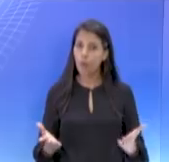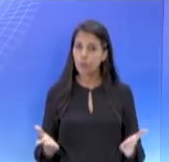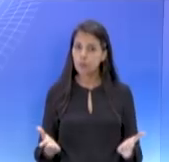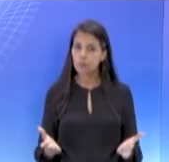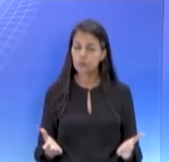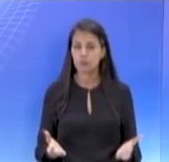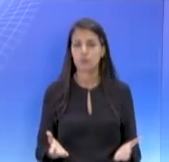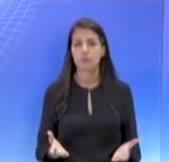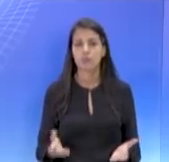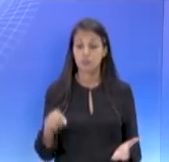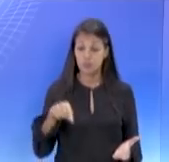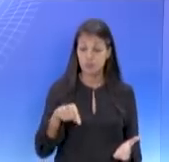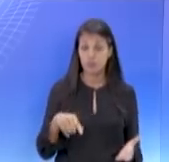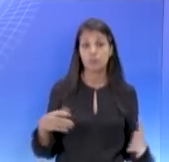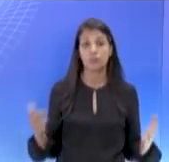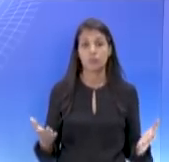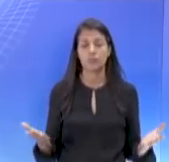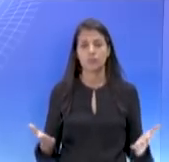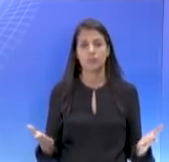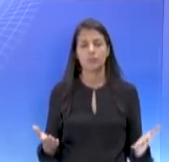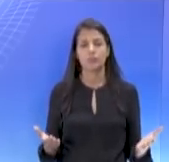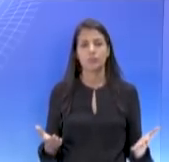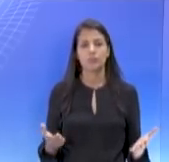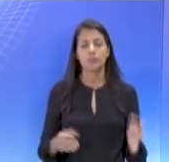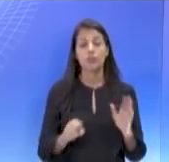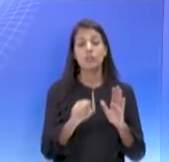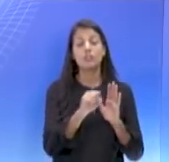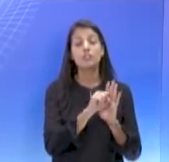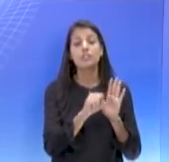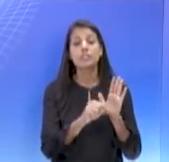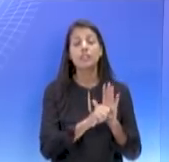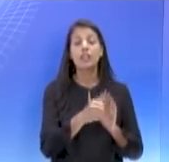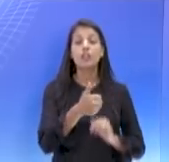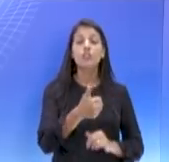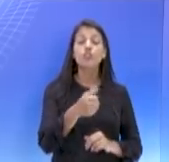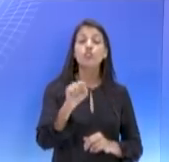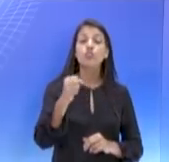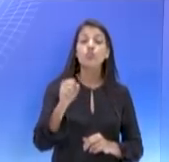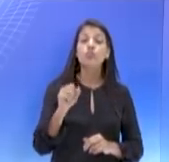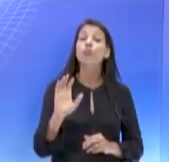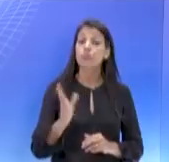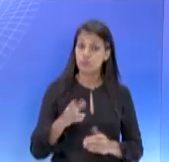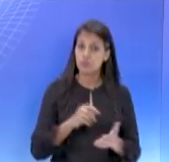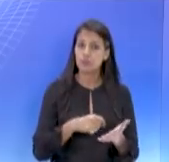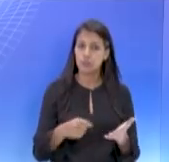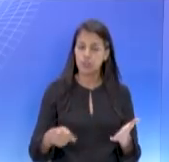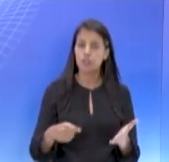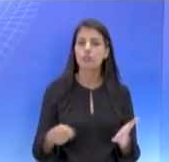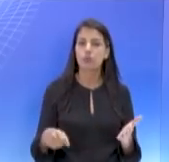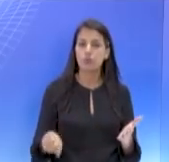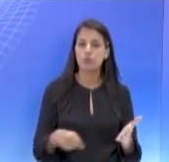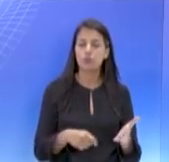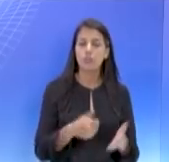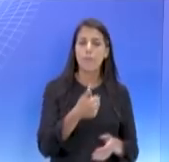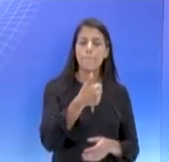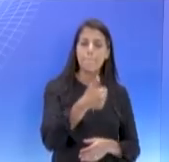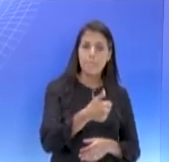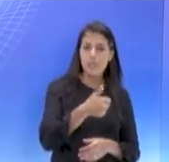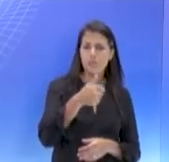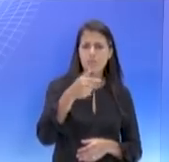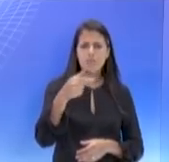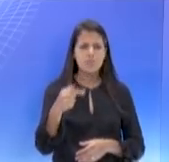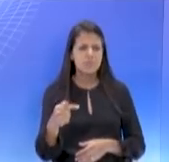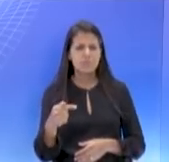bem, foi no século XVIII, então já podem colocar aí do lado da prova de lápis aí, ó, 1700 alguma